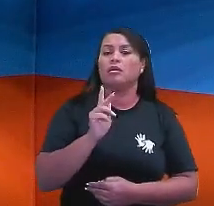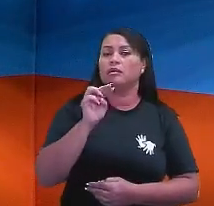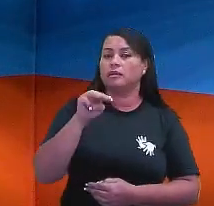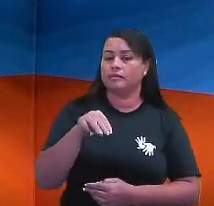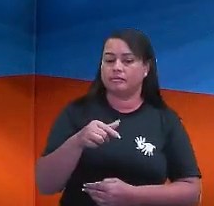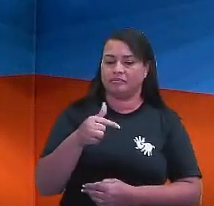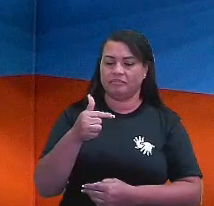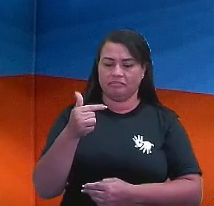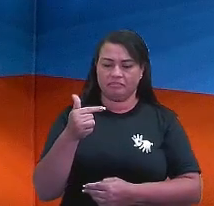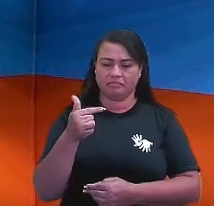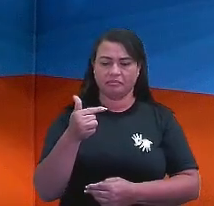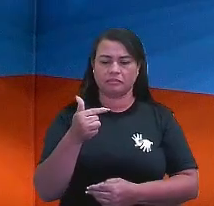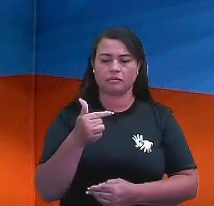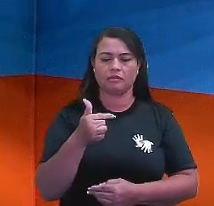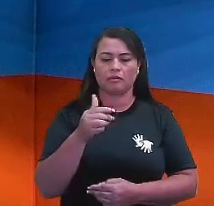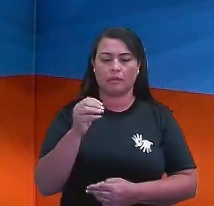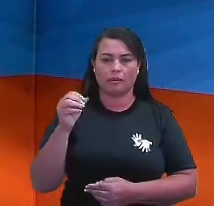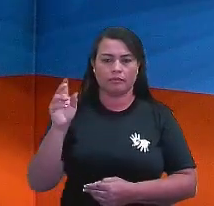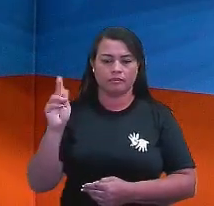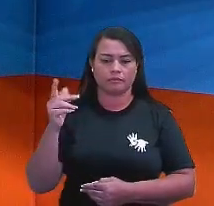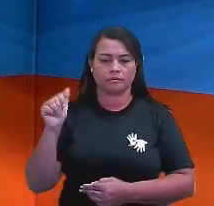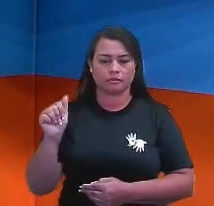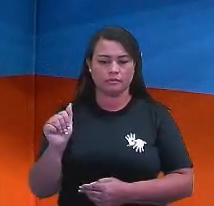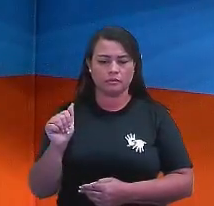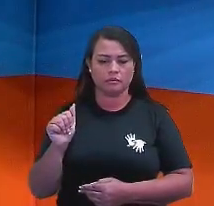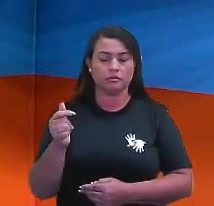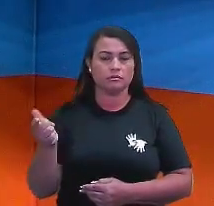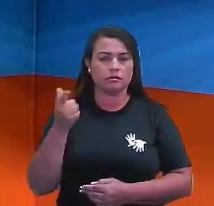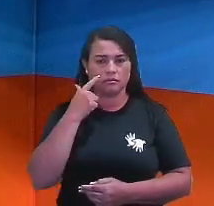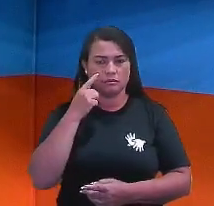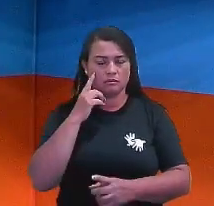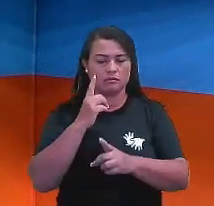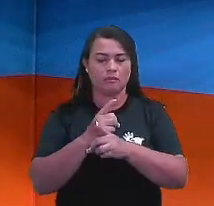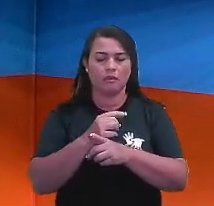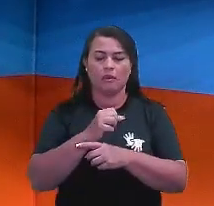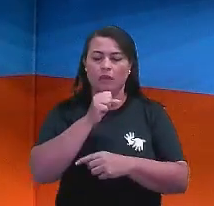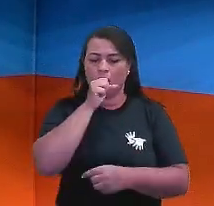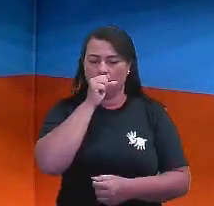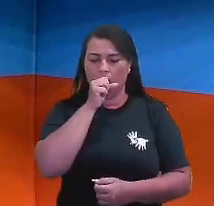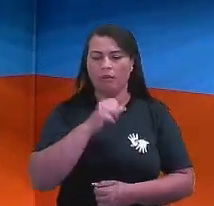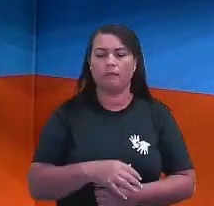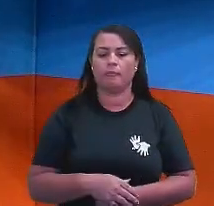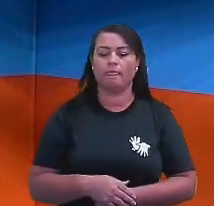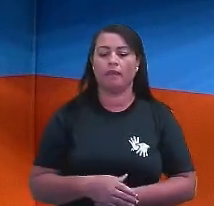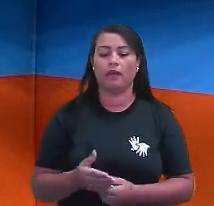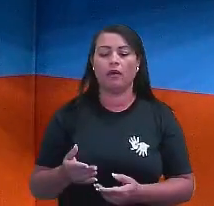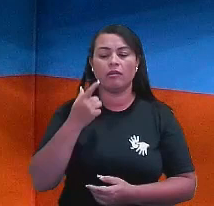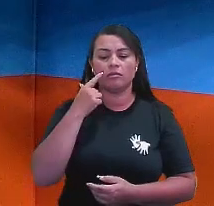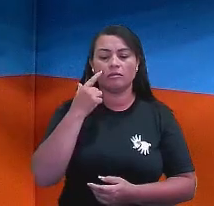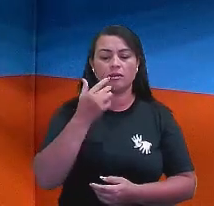100 hectares, e esse valor é quem eu quero descobrir. Opa, professora, aí, ó,